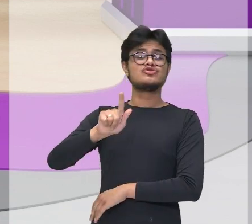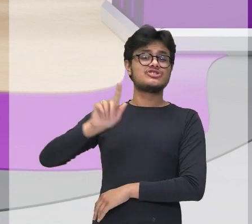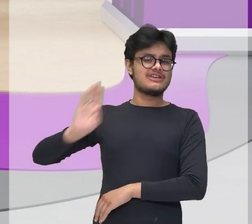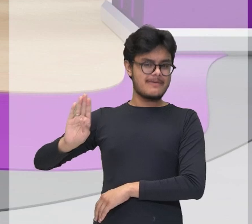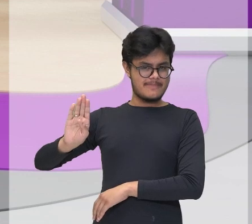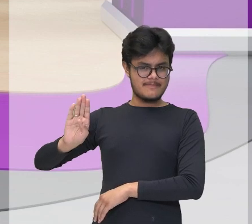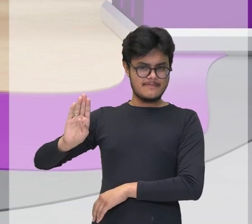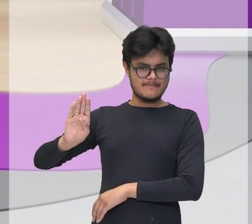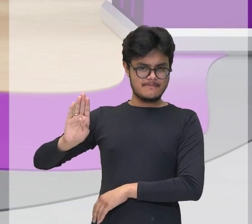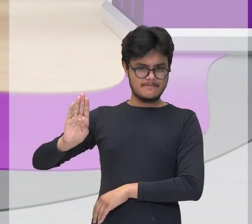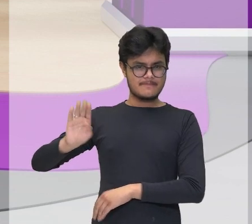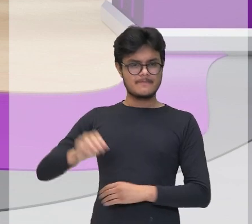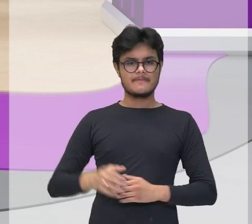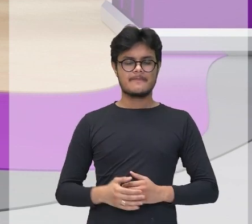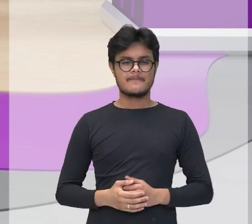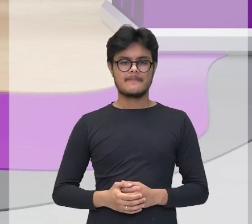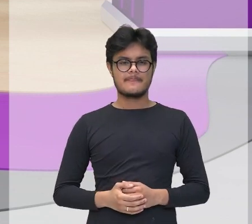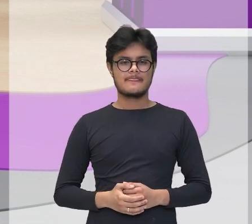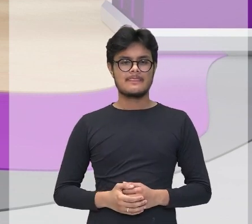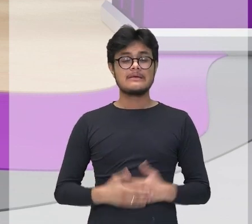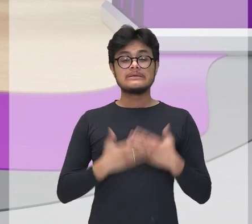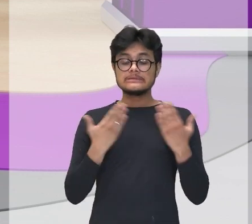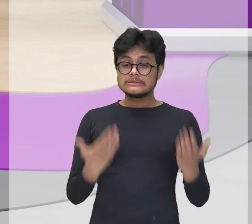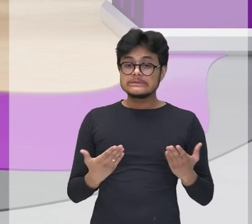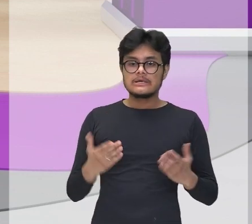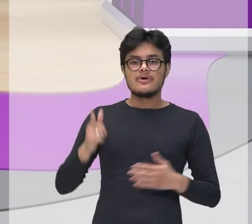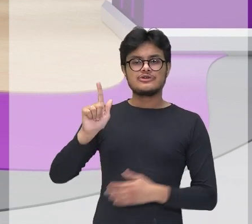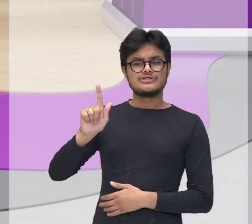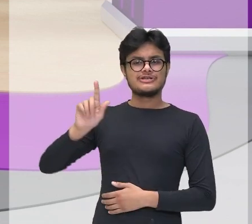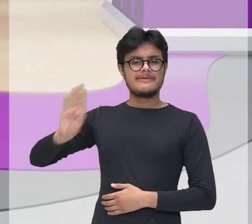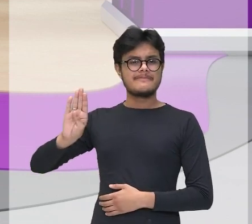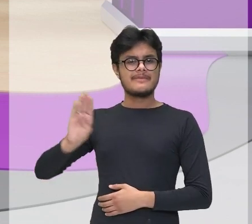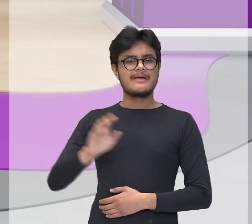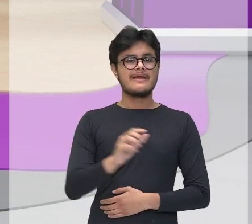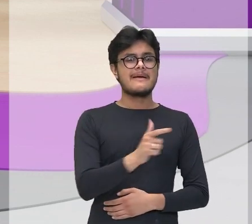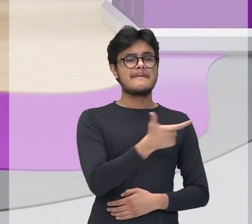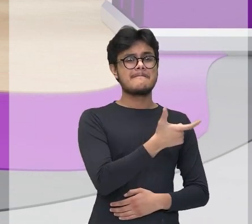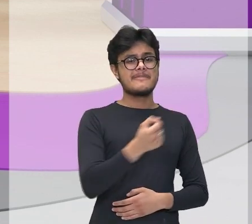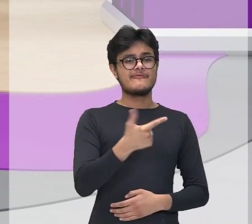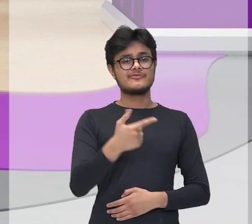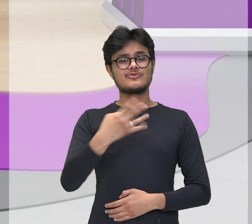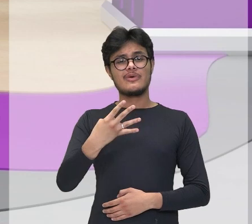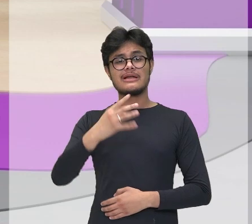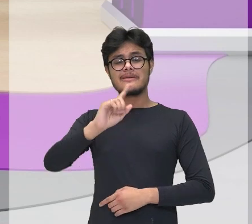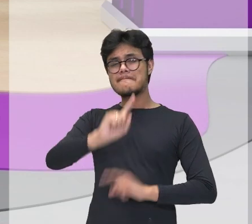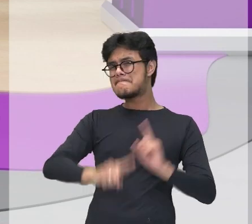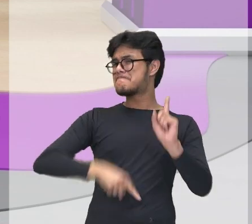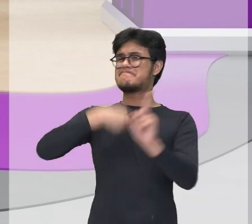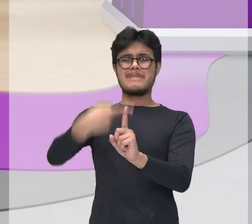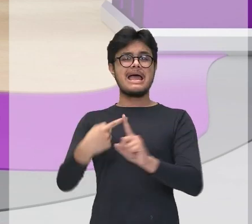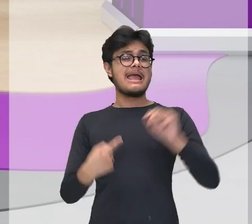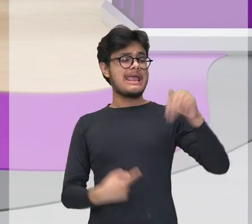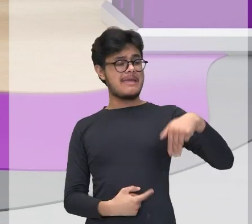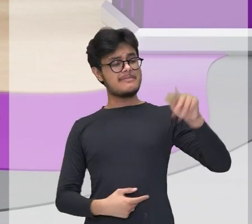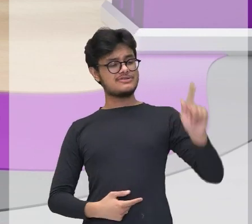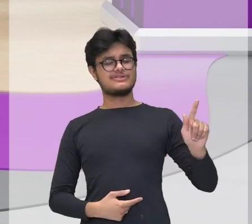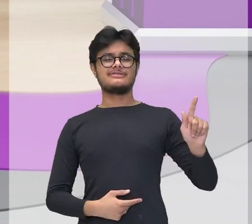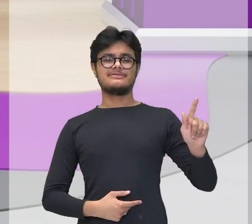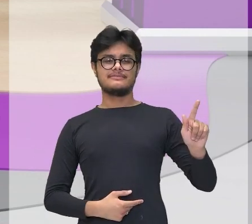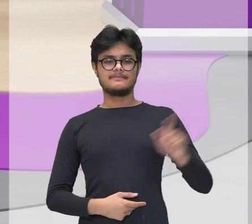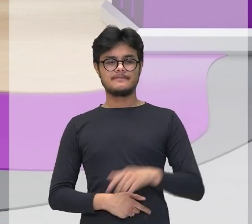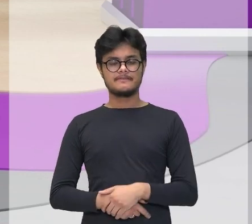para o gigabyte. O gigabyte é 1024 vezes maior do que o